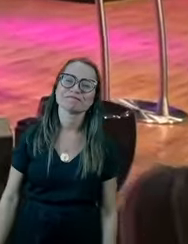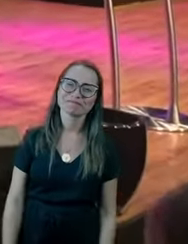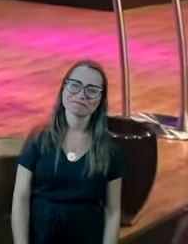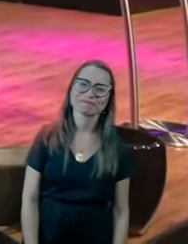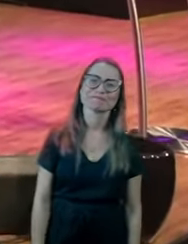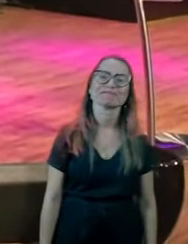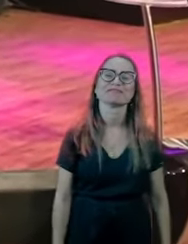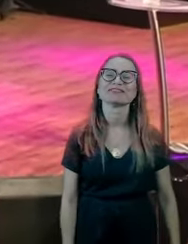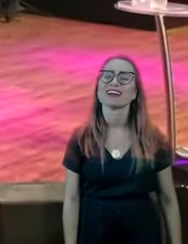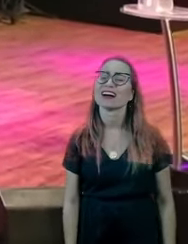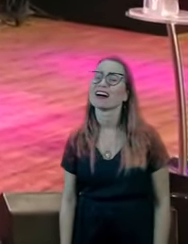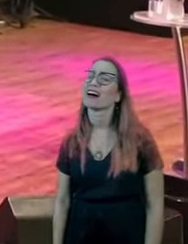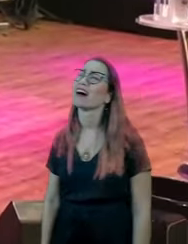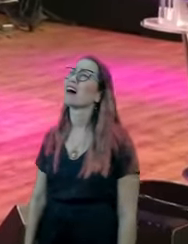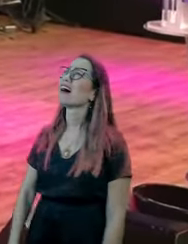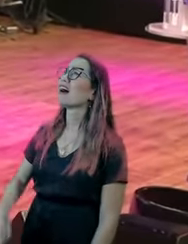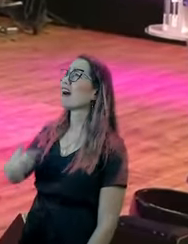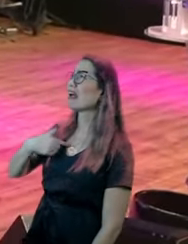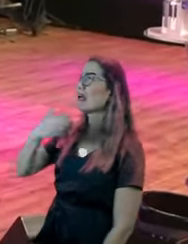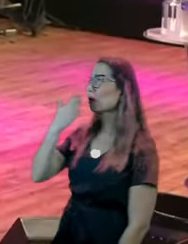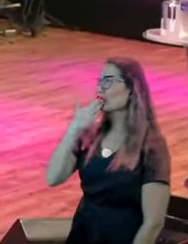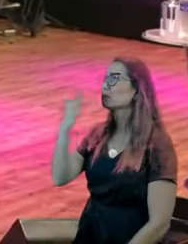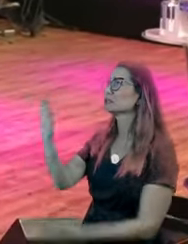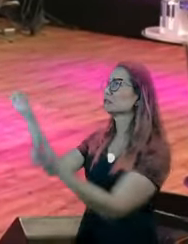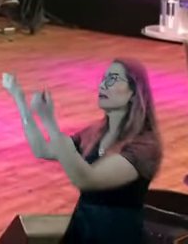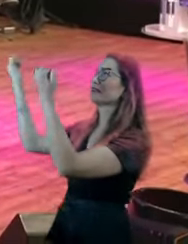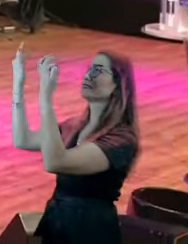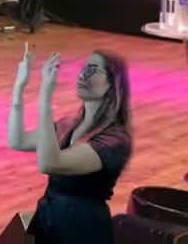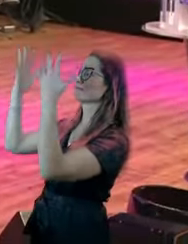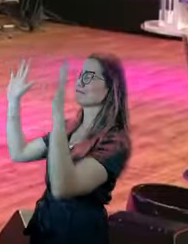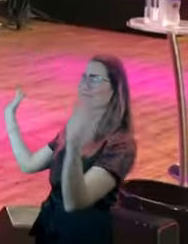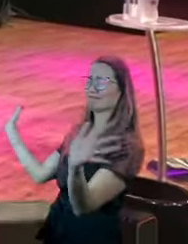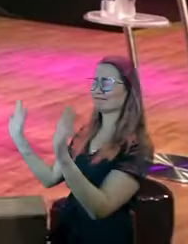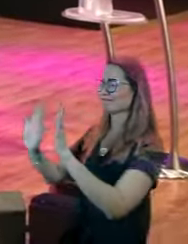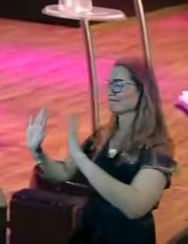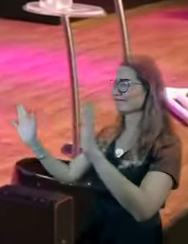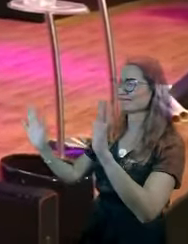Jesus, não deves nada,